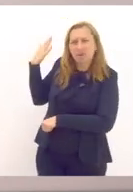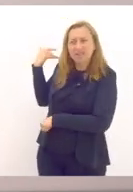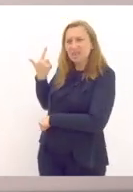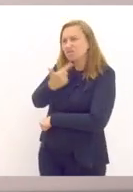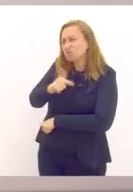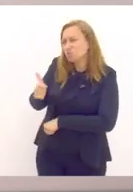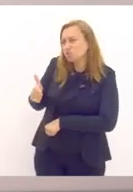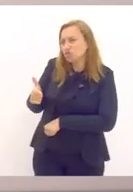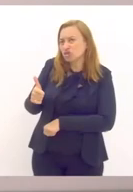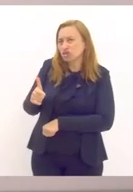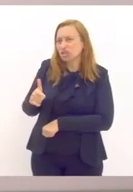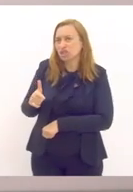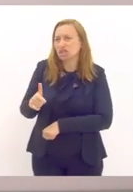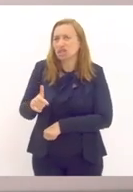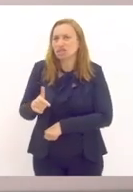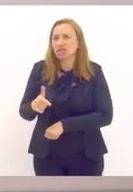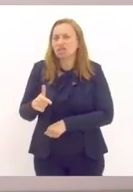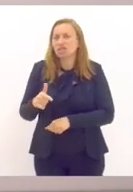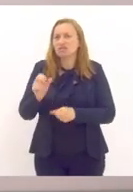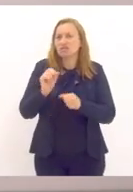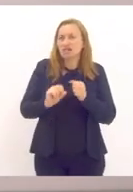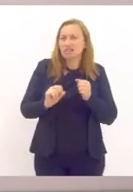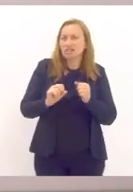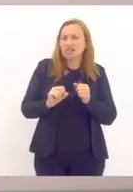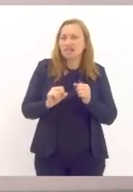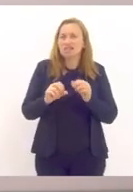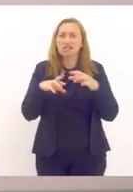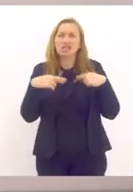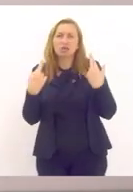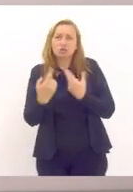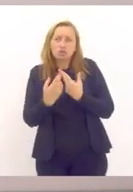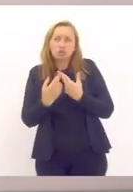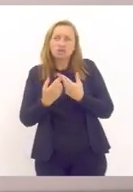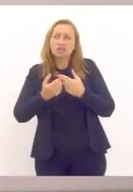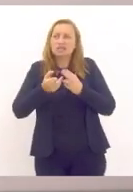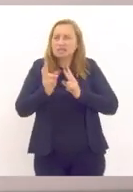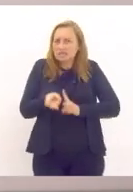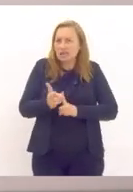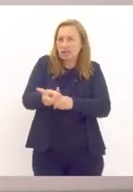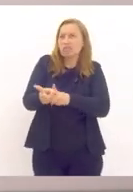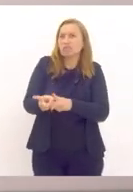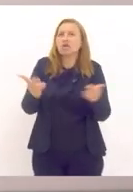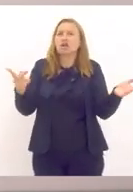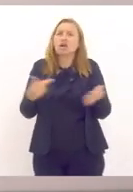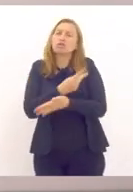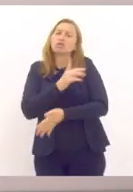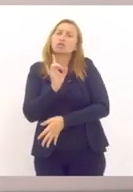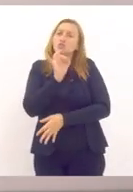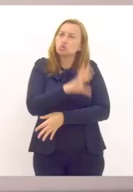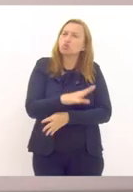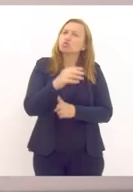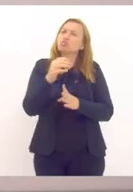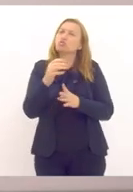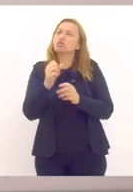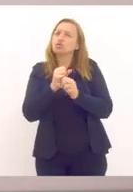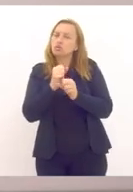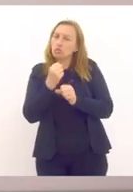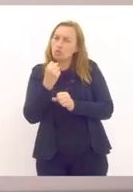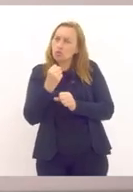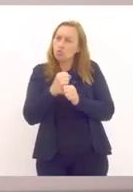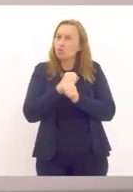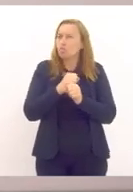de colocar essas audiências, elas serem recorrentes, e que isso foi algo que aconteceu nos últimos 4 anos, e acho que a gente está